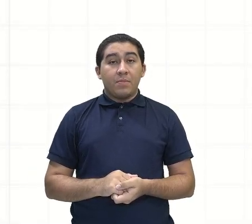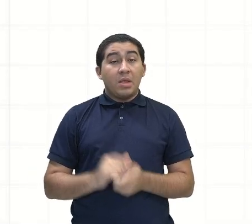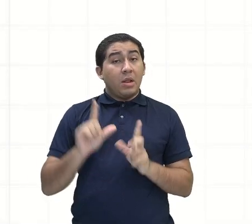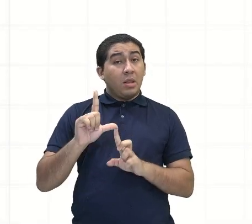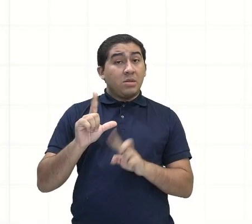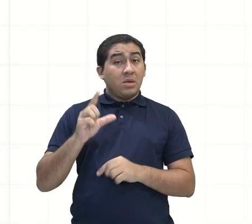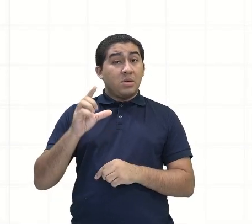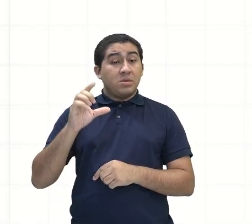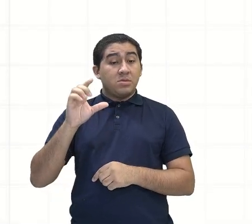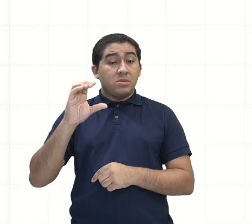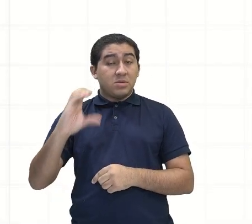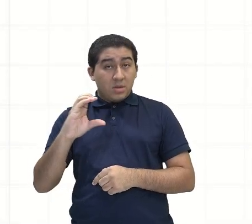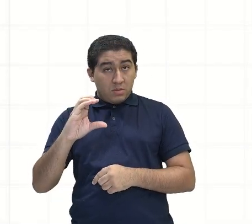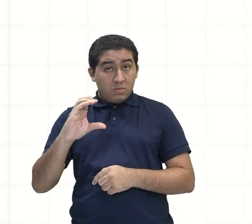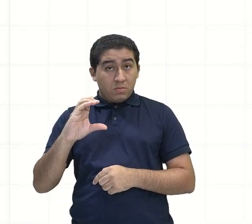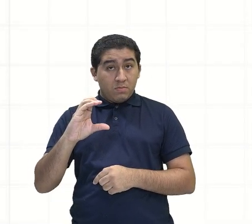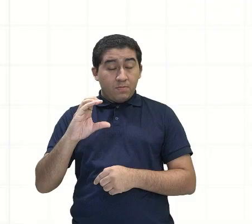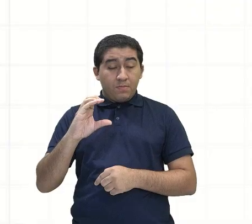que é verdadeira?